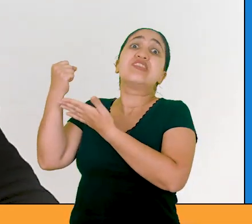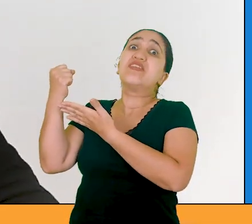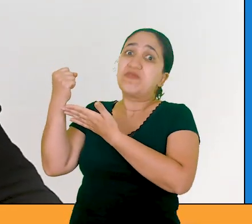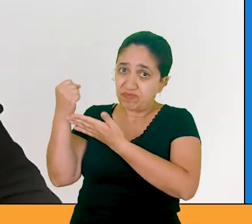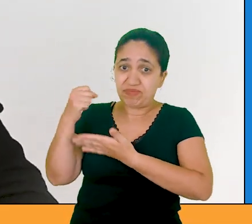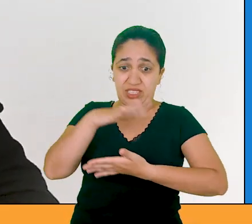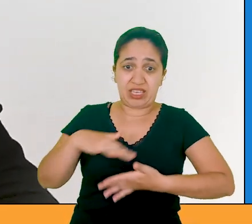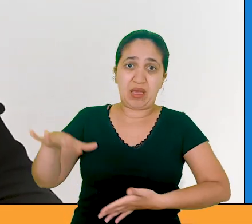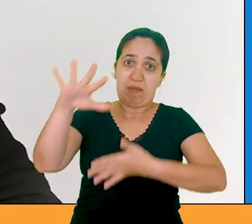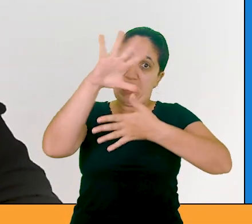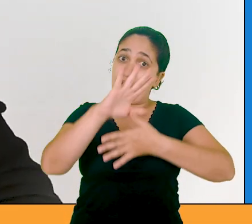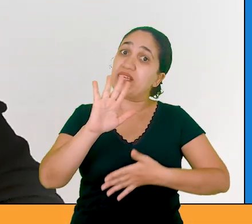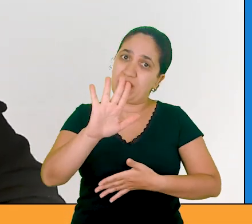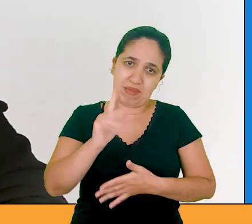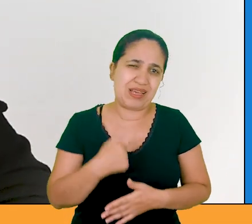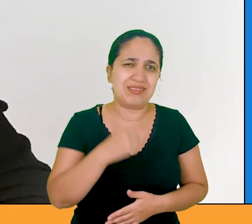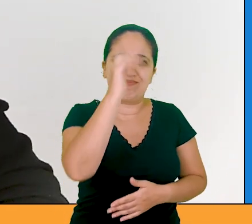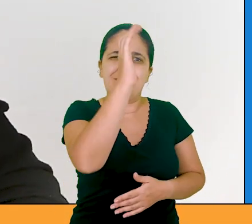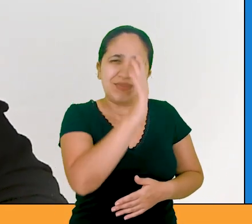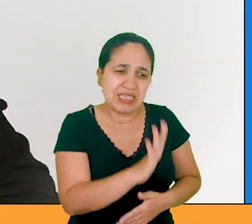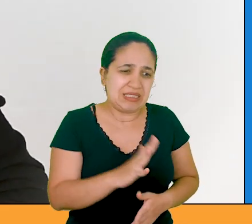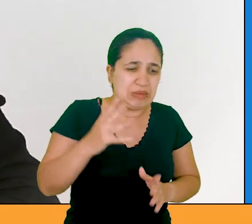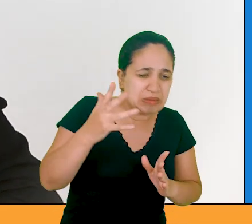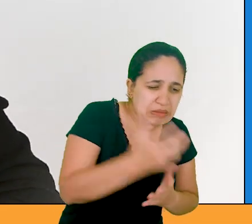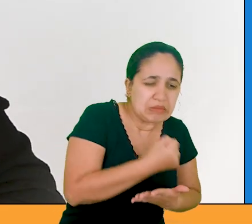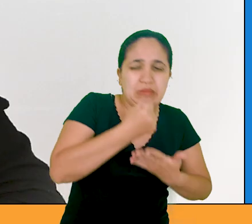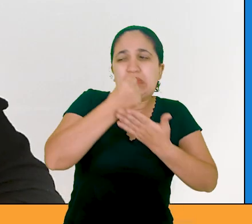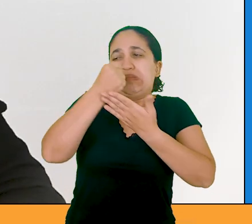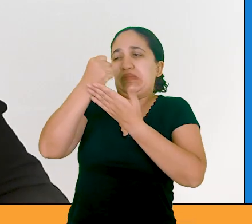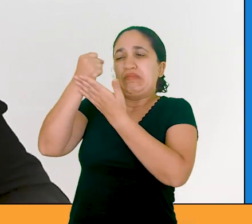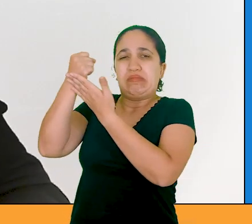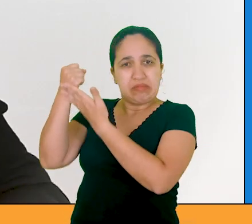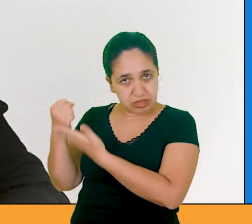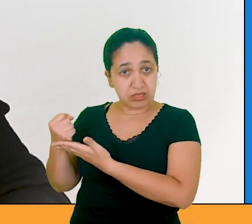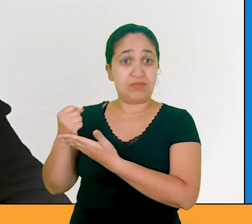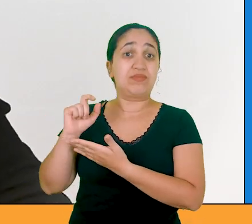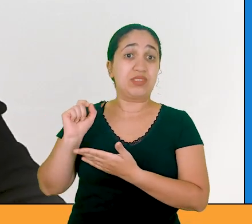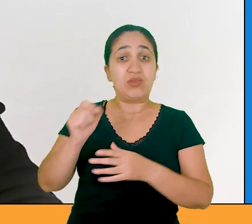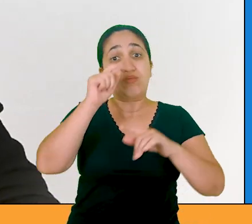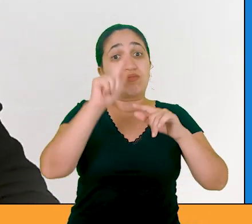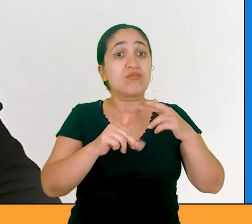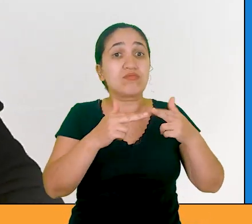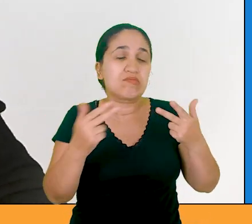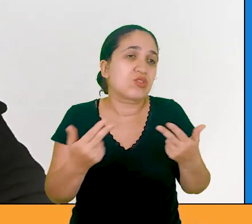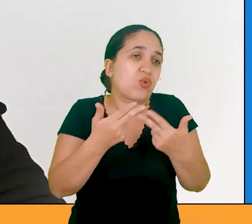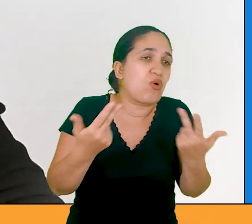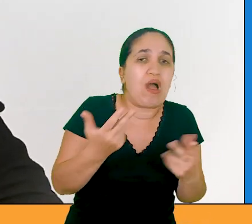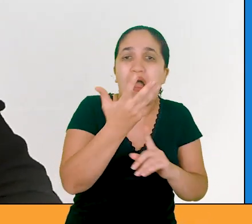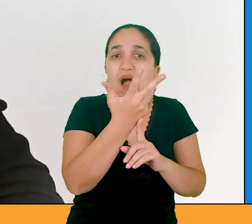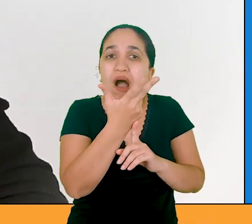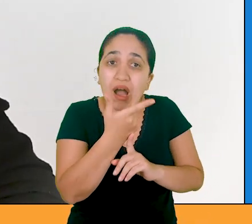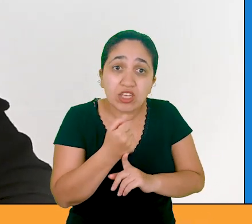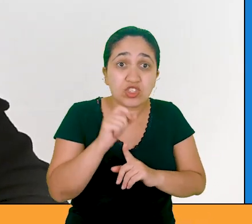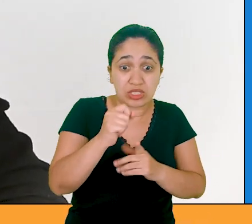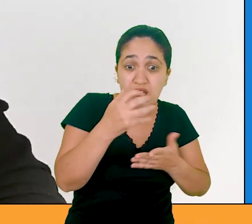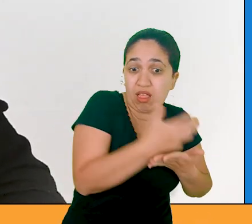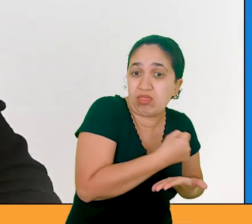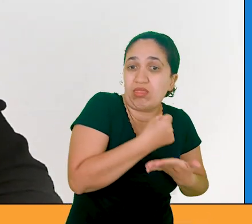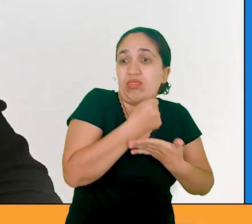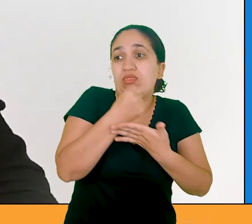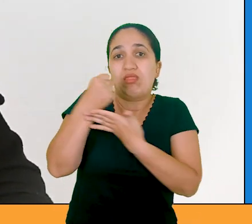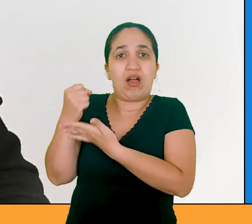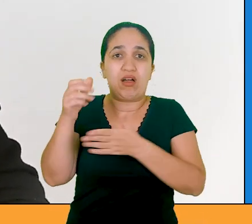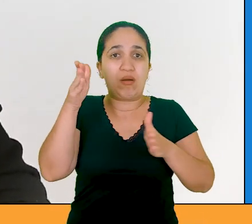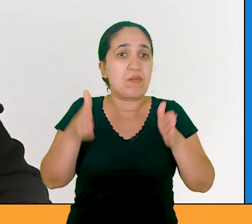no geral, mas no Brasil em particular, né? Sobre esses objetos, obras de arte, enfim, que foram